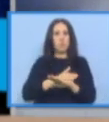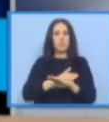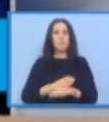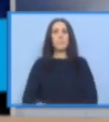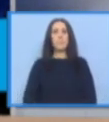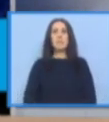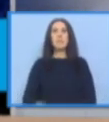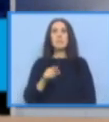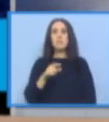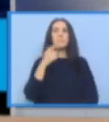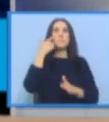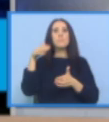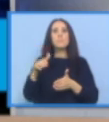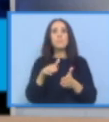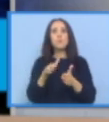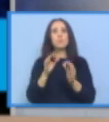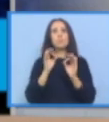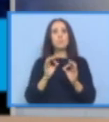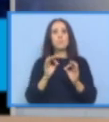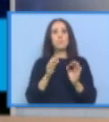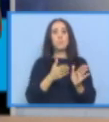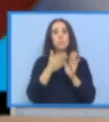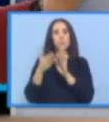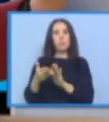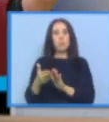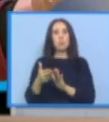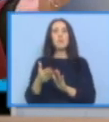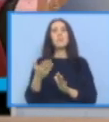esse percurso passa, por um lado, por